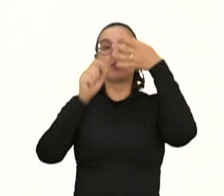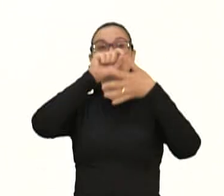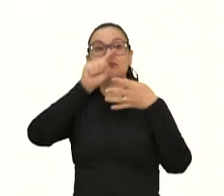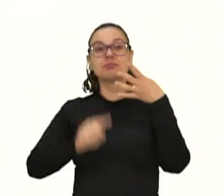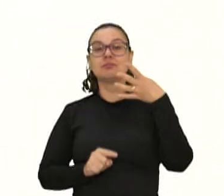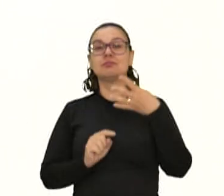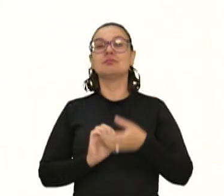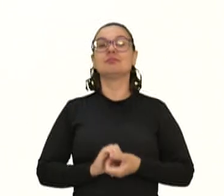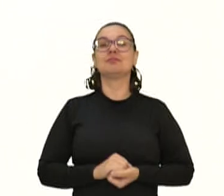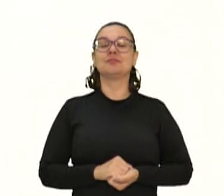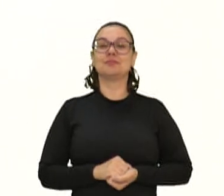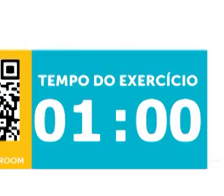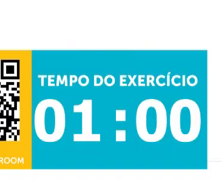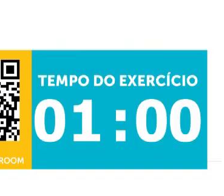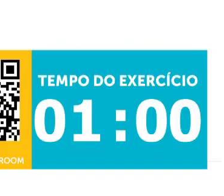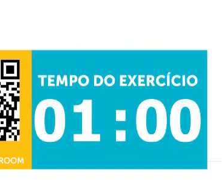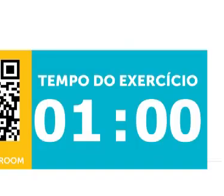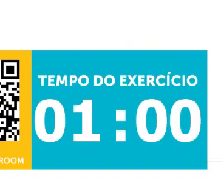falando?